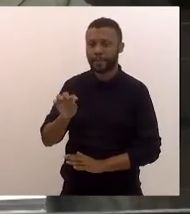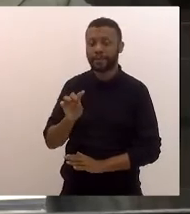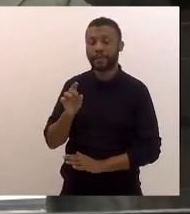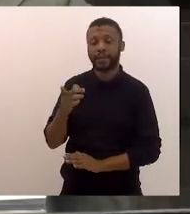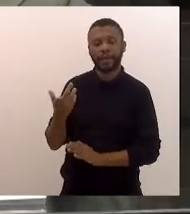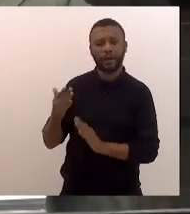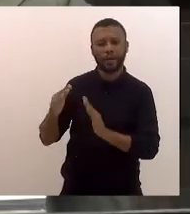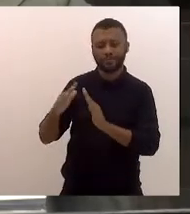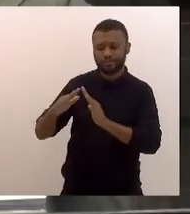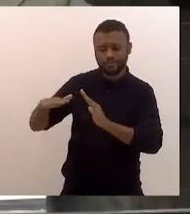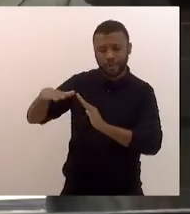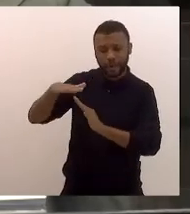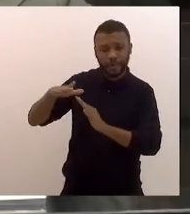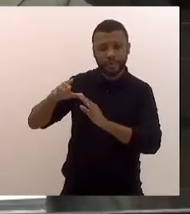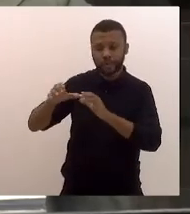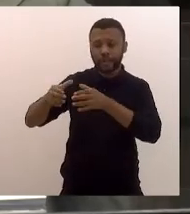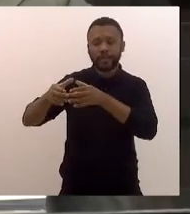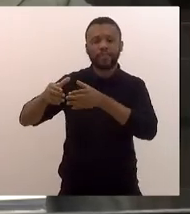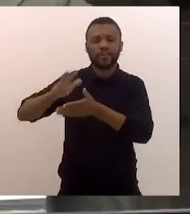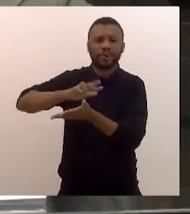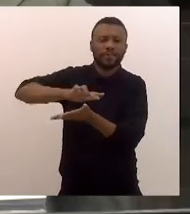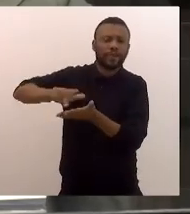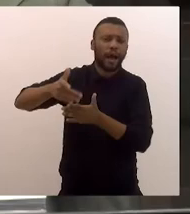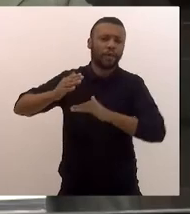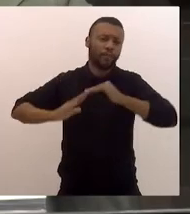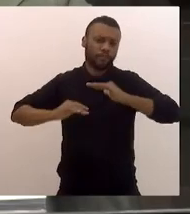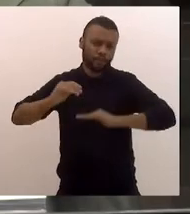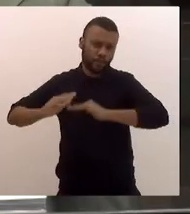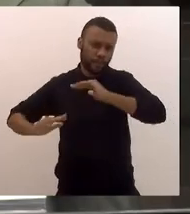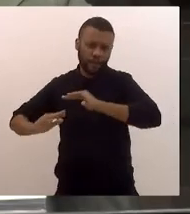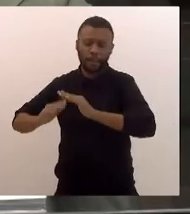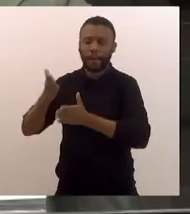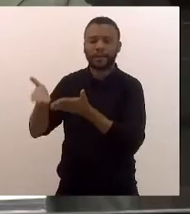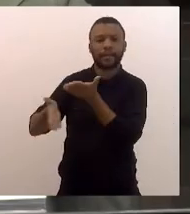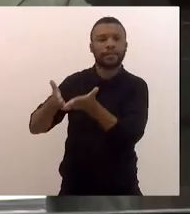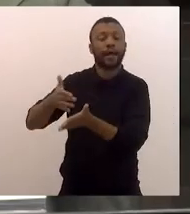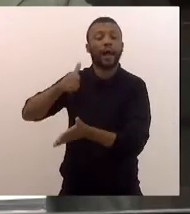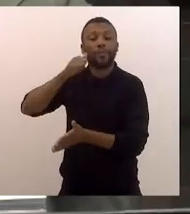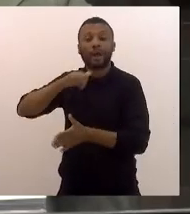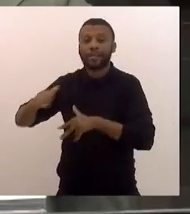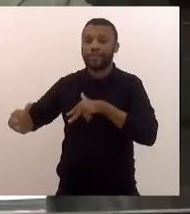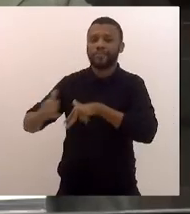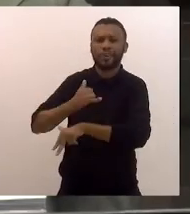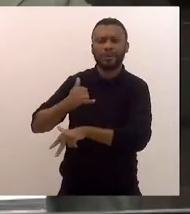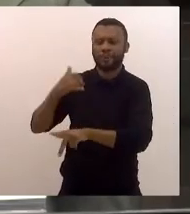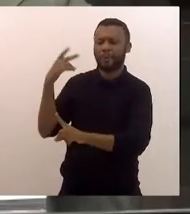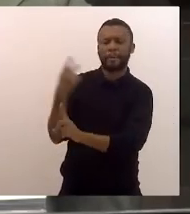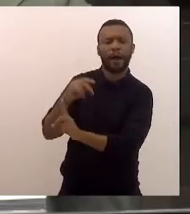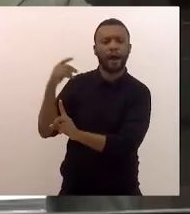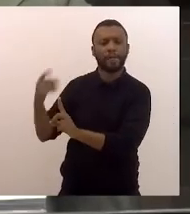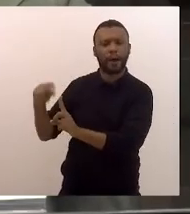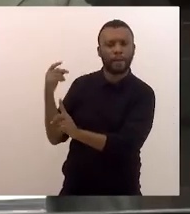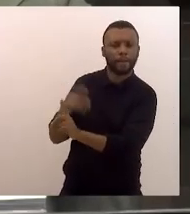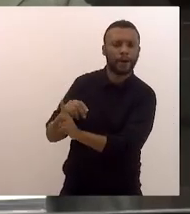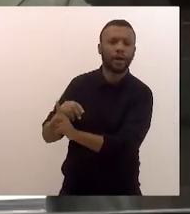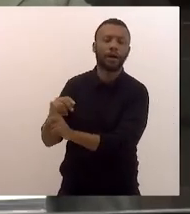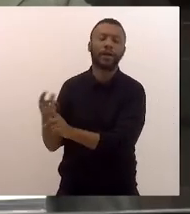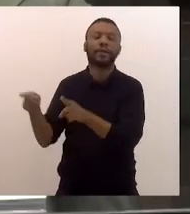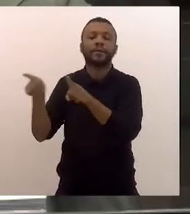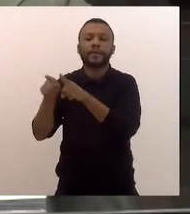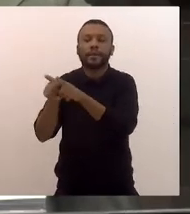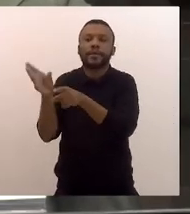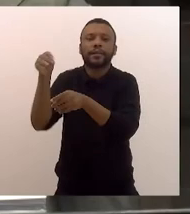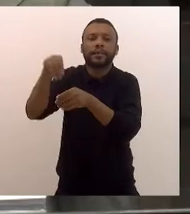equipe multidisciplinar para tratar as Mulheres vítimas de violência doméstica mas também tendo ali dentro né como foi